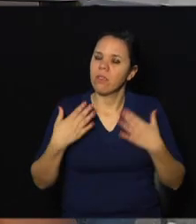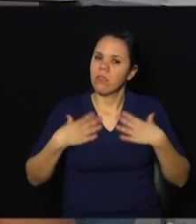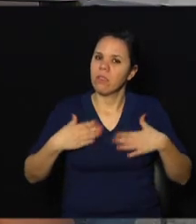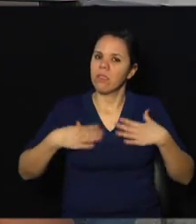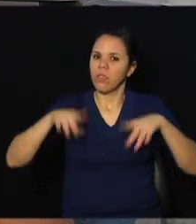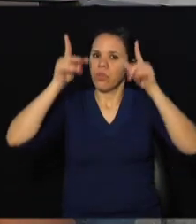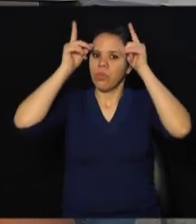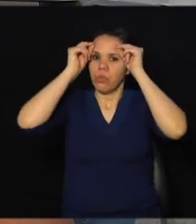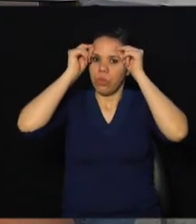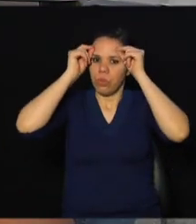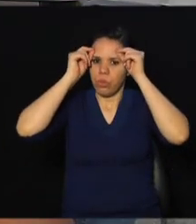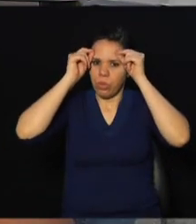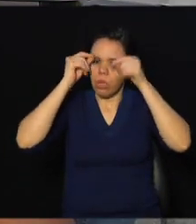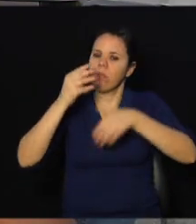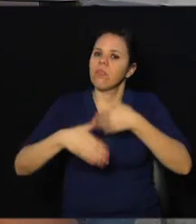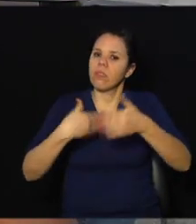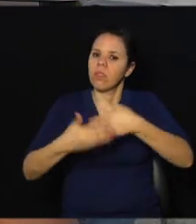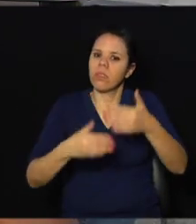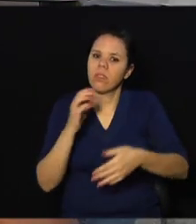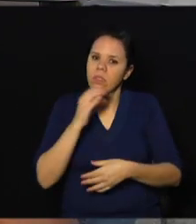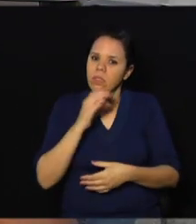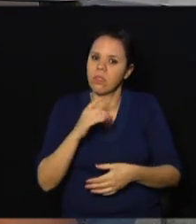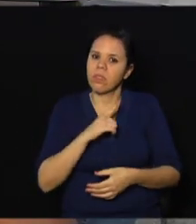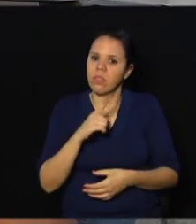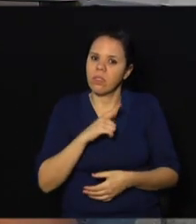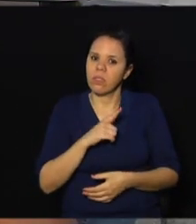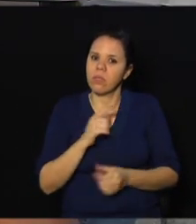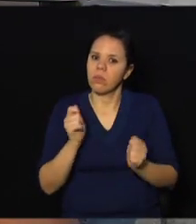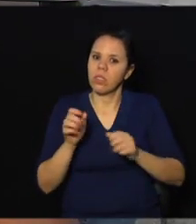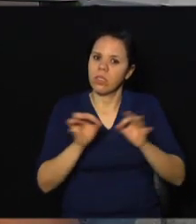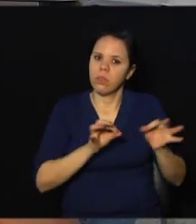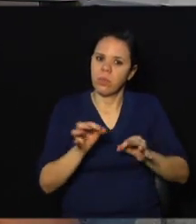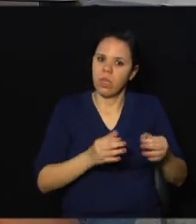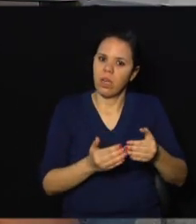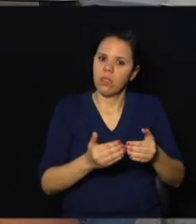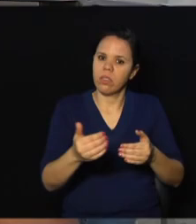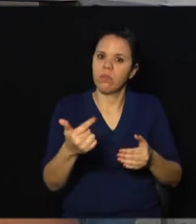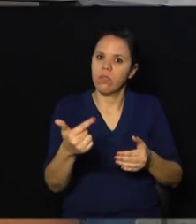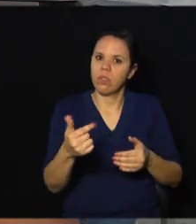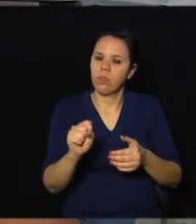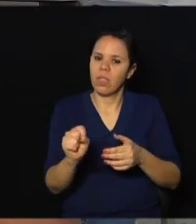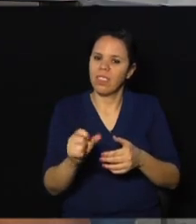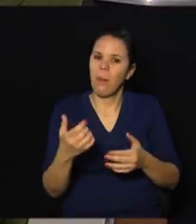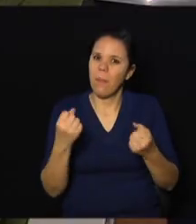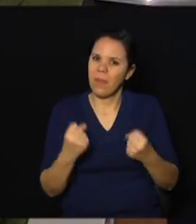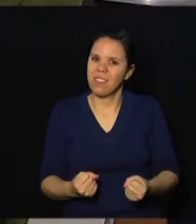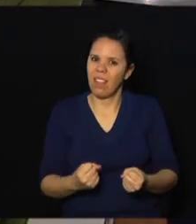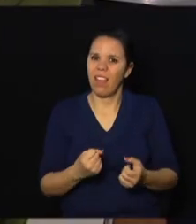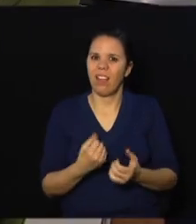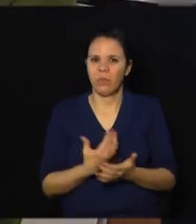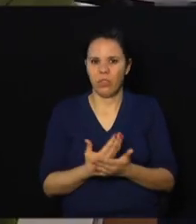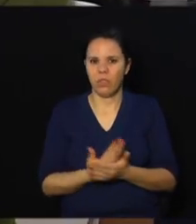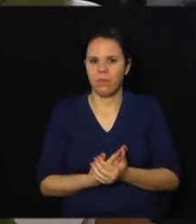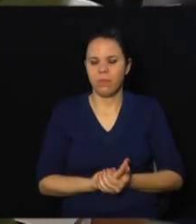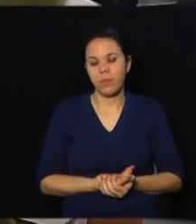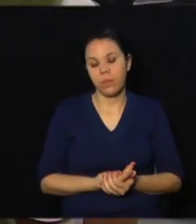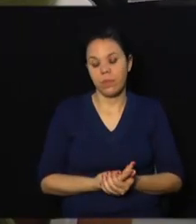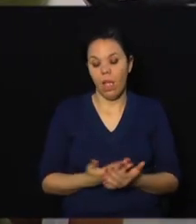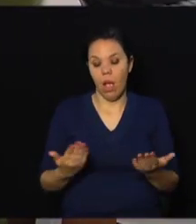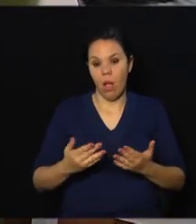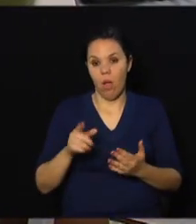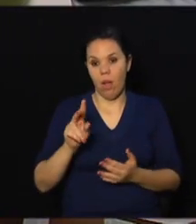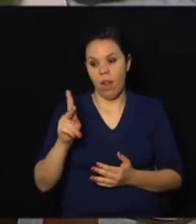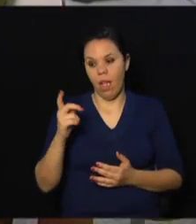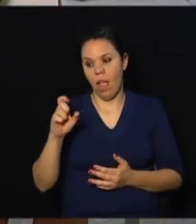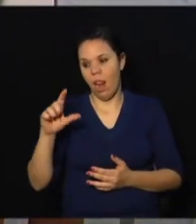desligarem um pouquinho dessa rotina corrida que eles têm e poderem se preparar para o segundo semestre, que é a coisa mais pesada. Desta vez, a Helena